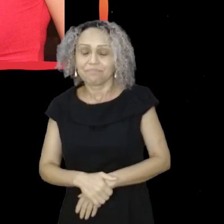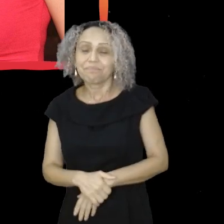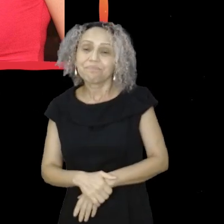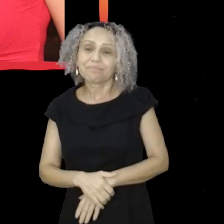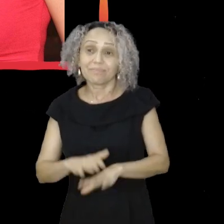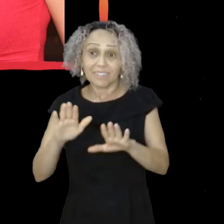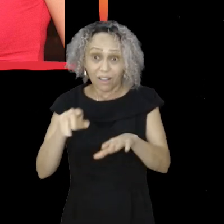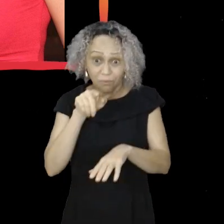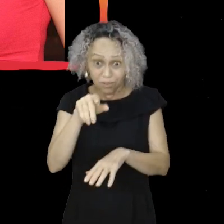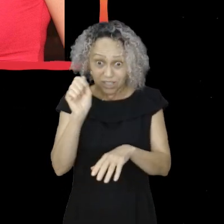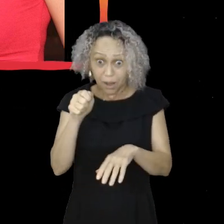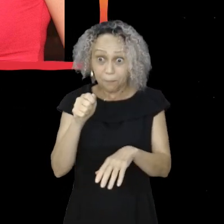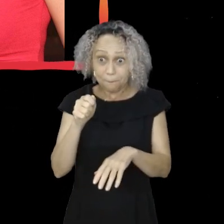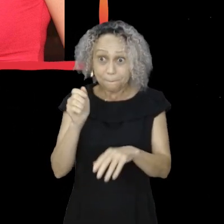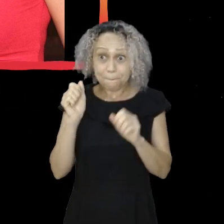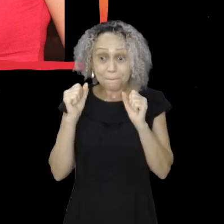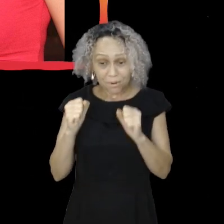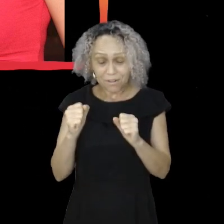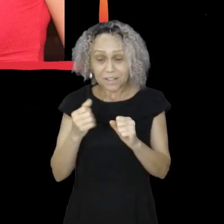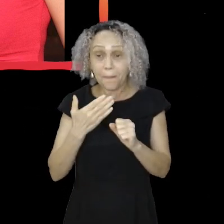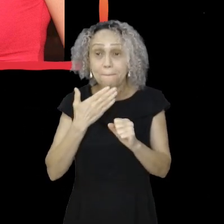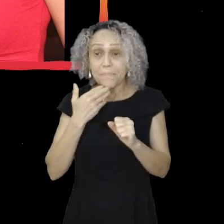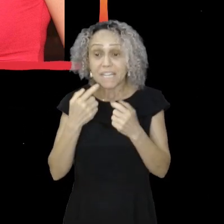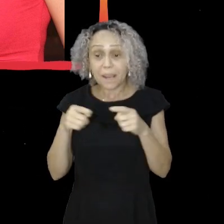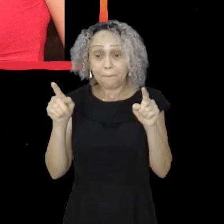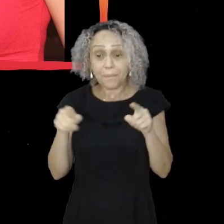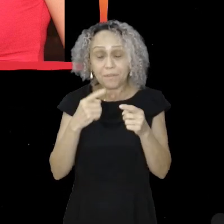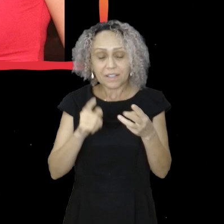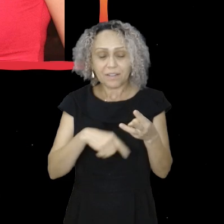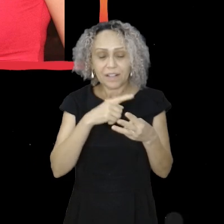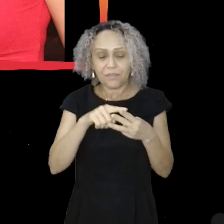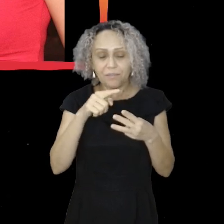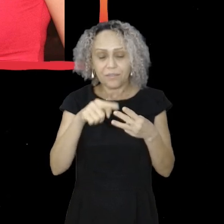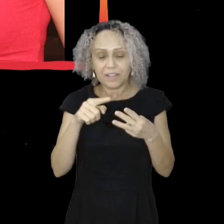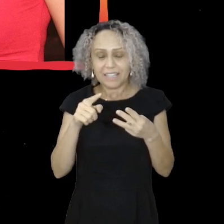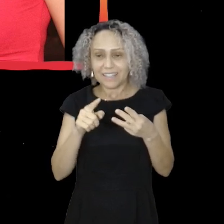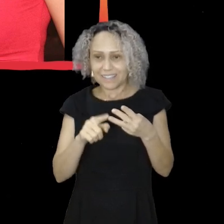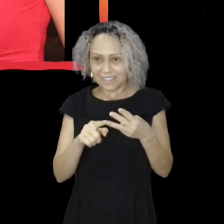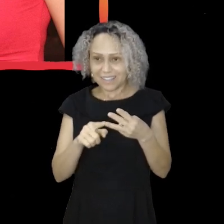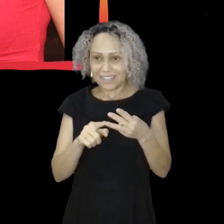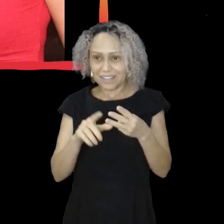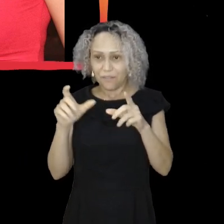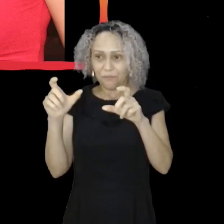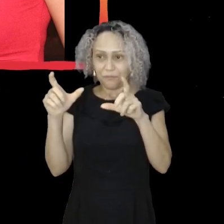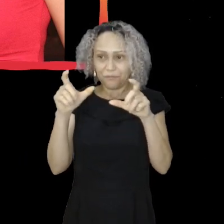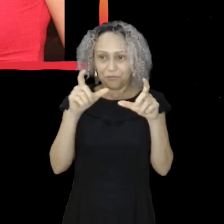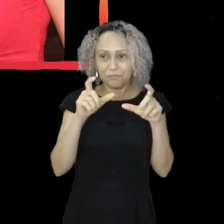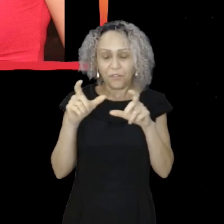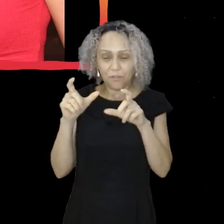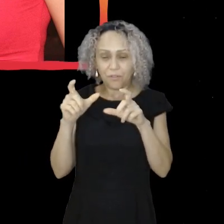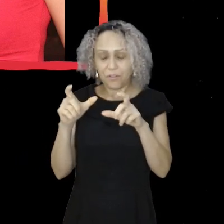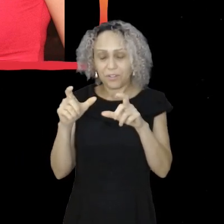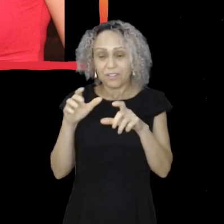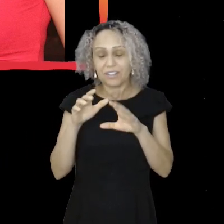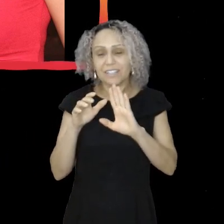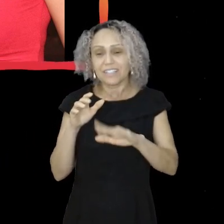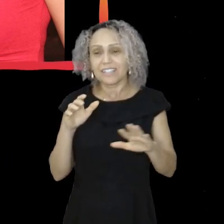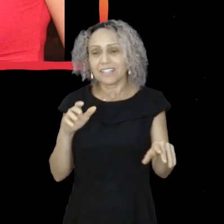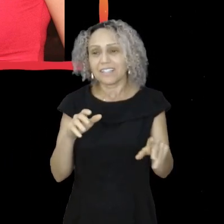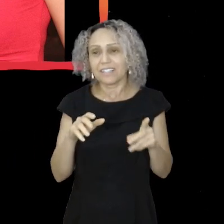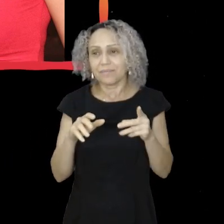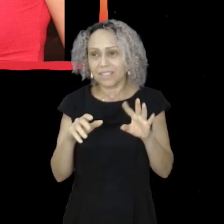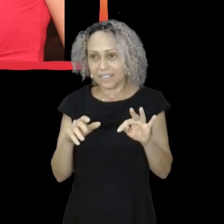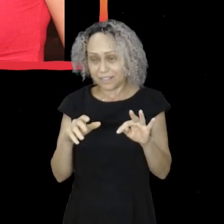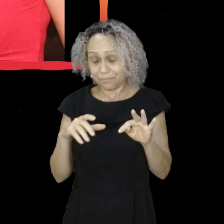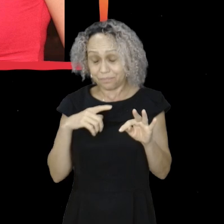de Criança Petista. E pra quem tá só ouvindo a gente, nessa foto, a Bia tá entre os pais, os 3 de vermelho, a